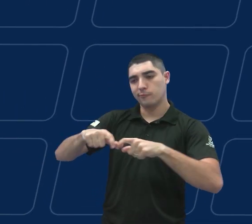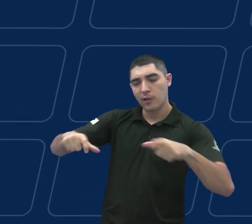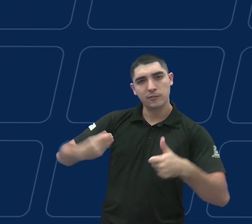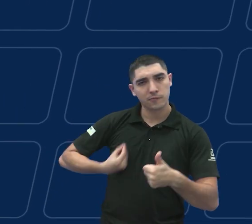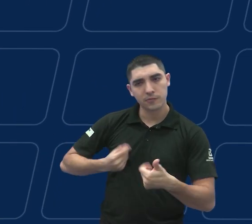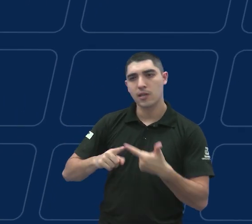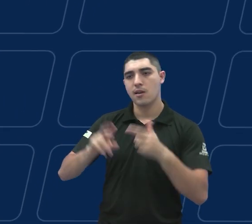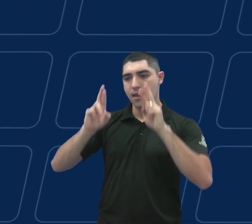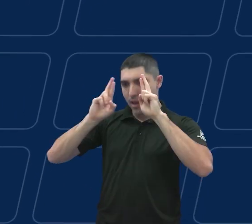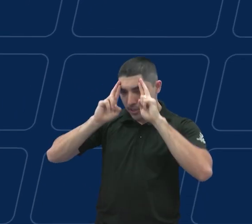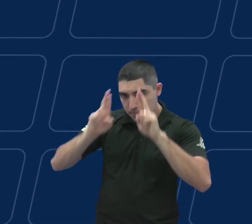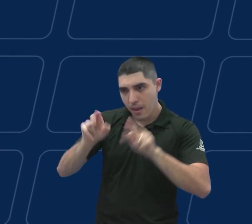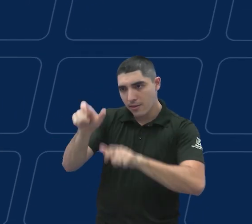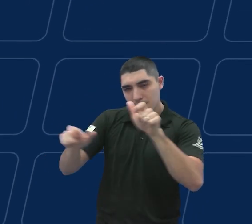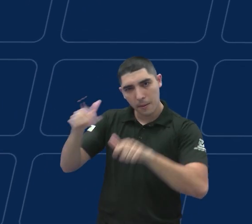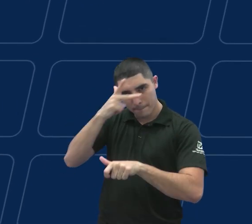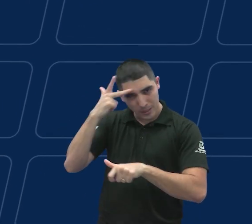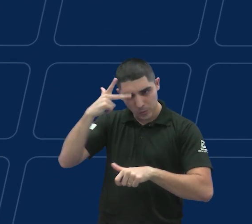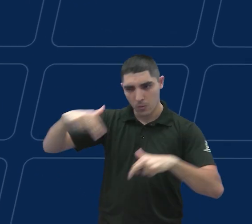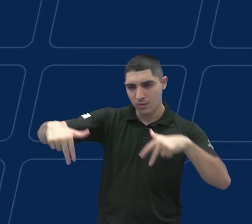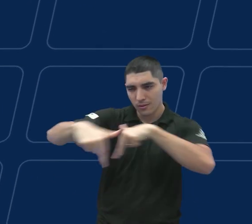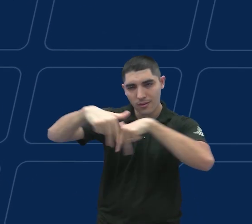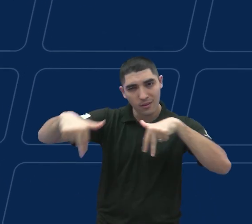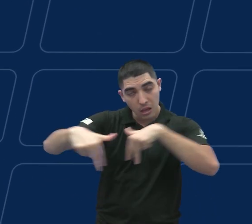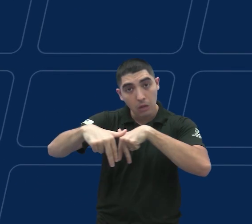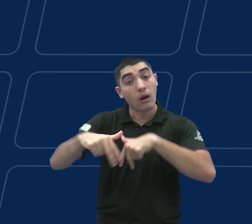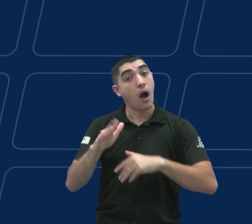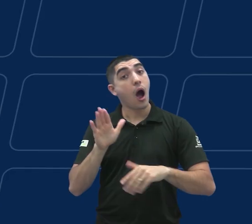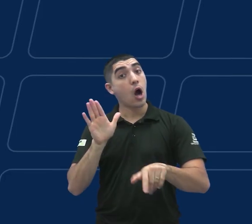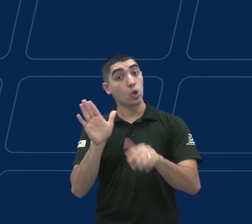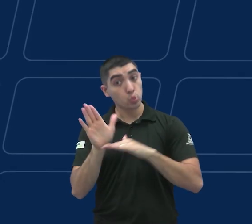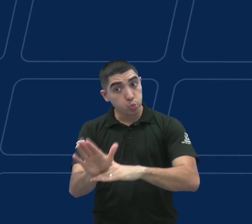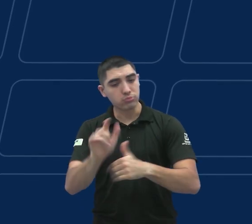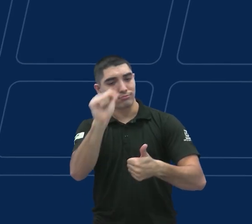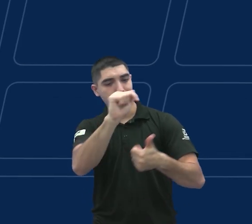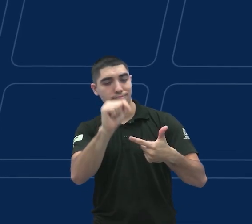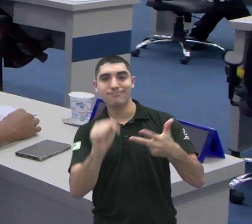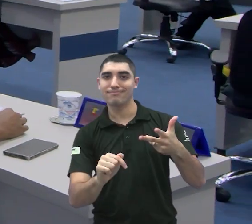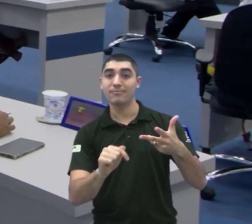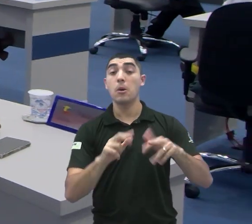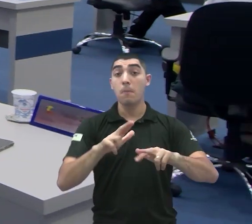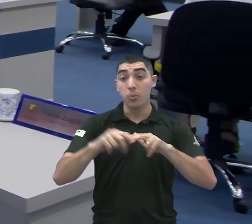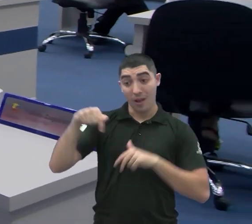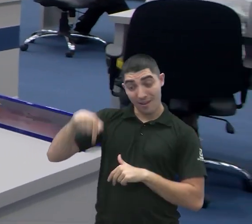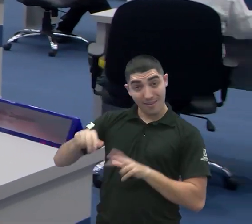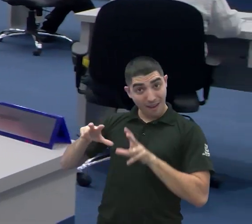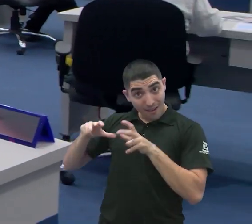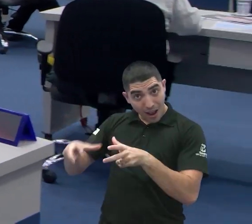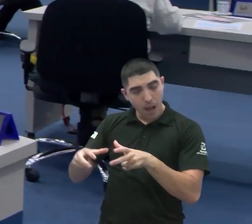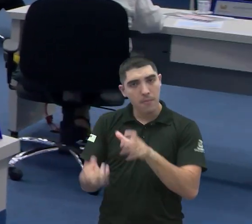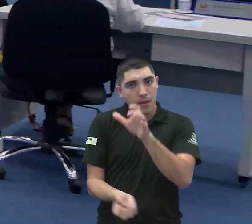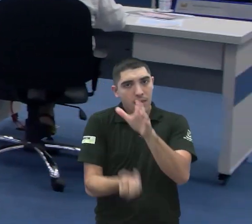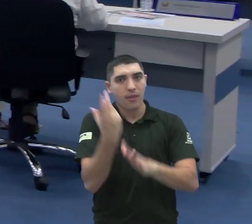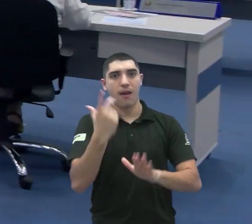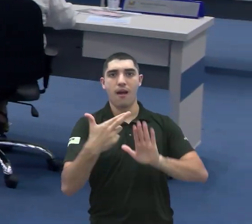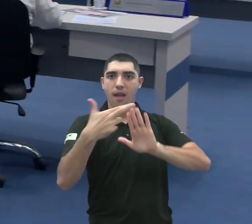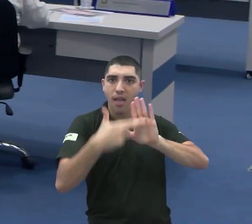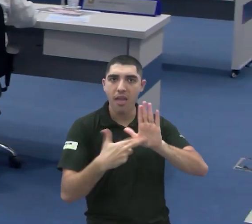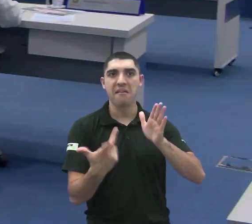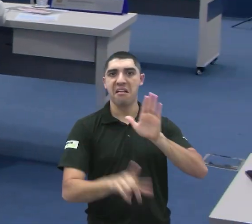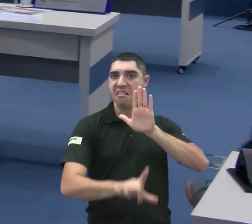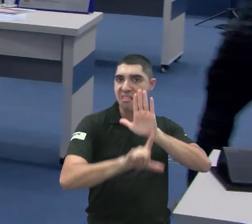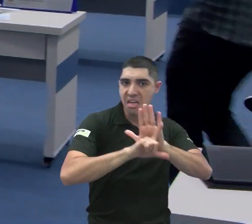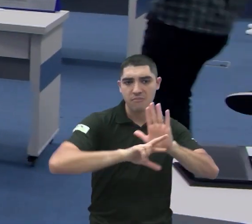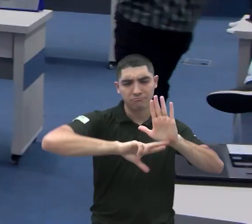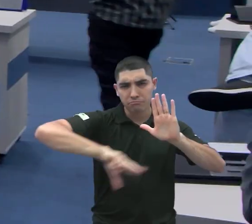a Faixa Viva, Programa de Respeito ao Pedestre, ajudaram a organizar o fluxo. Para o Legislativo, criar regras